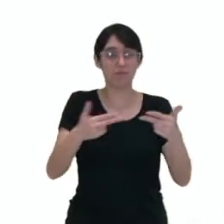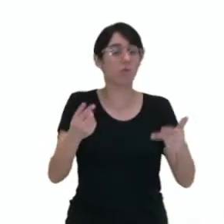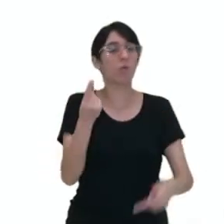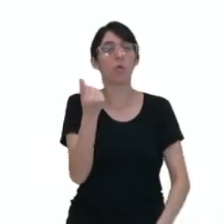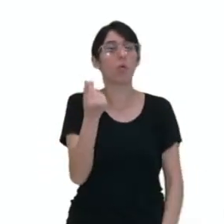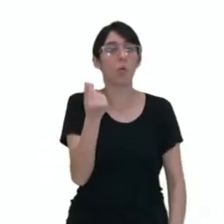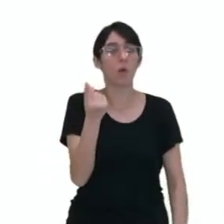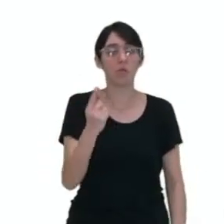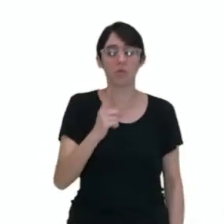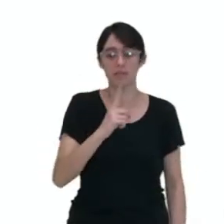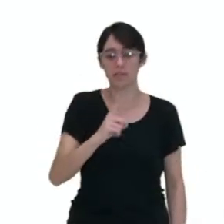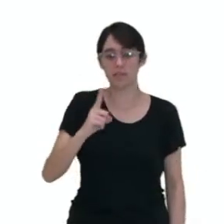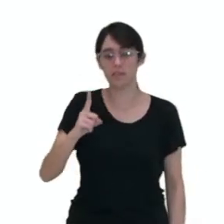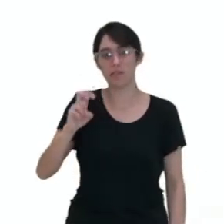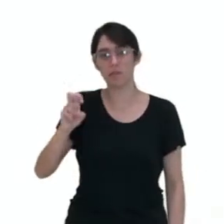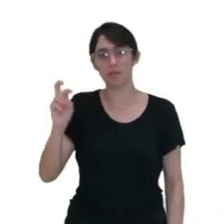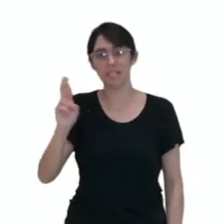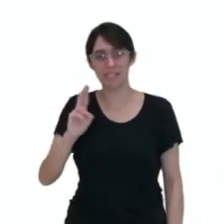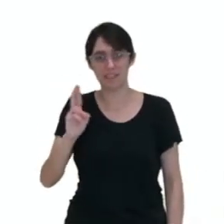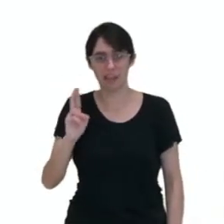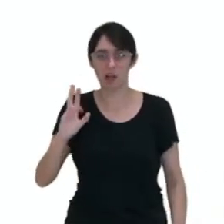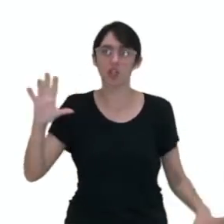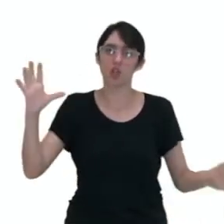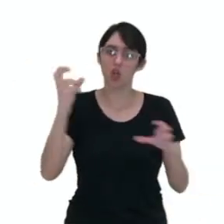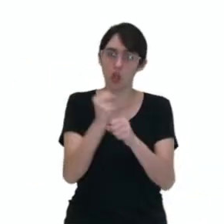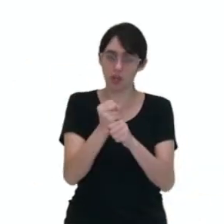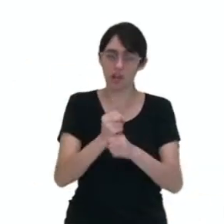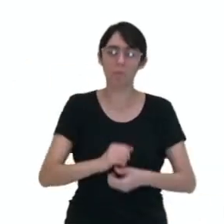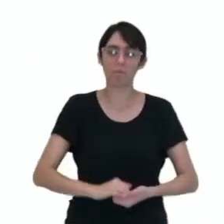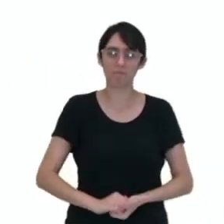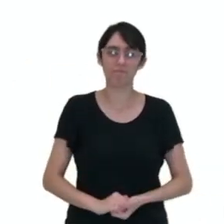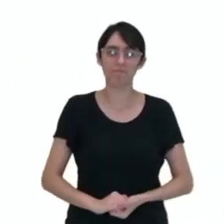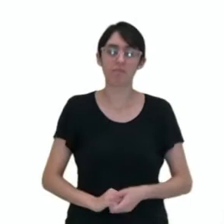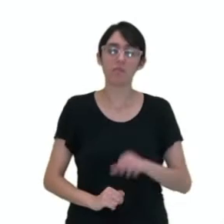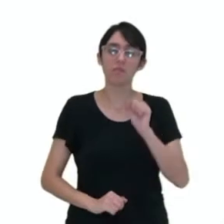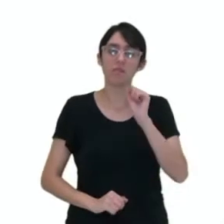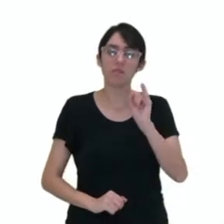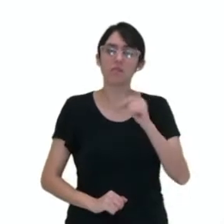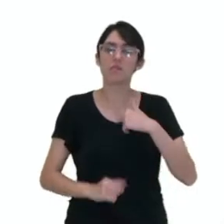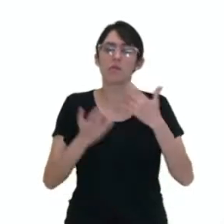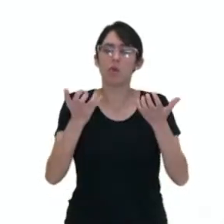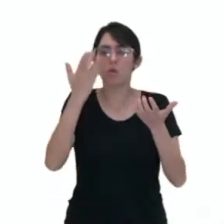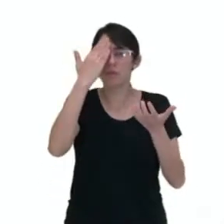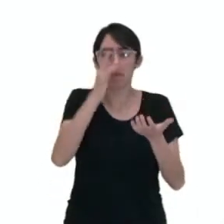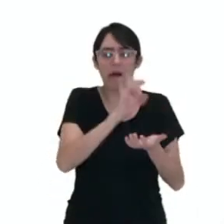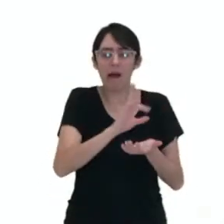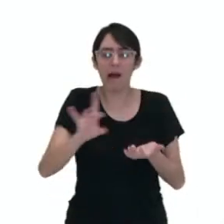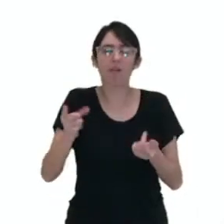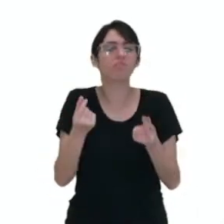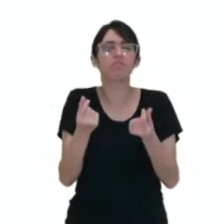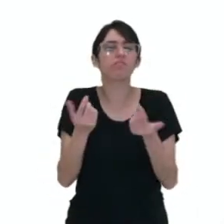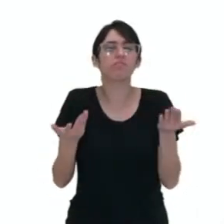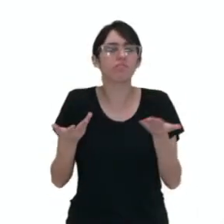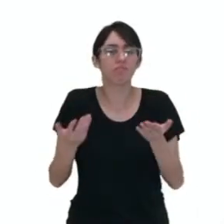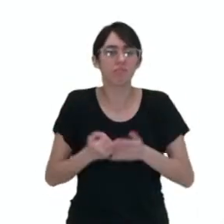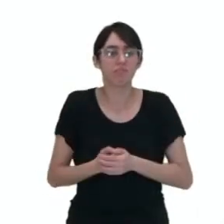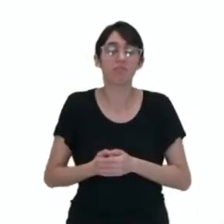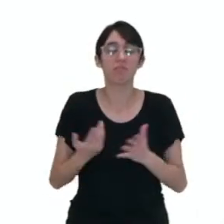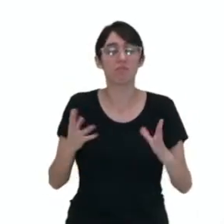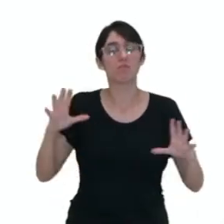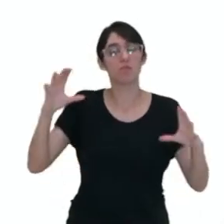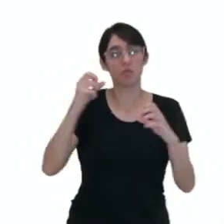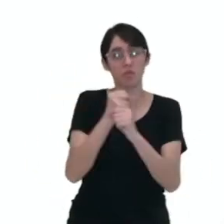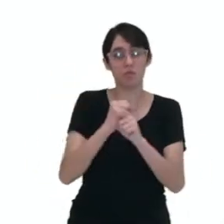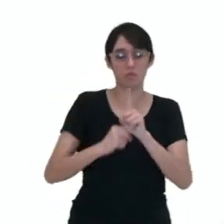R$ 115 total. Se eu quiser saber o custo unitário, o que eu vou pegar? Eu vou pegar esse custo total